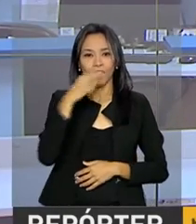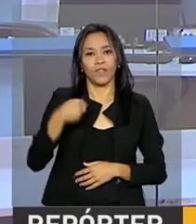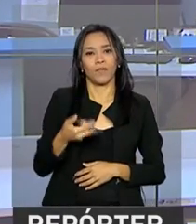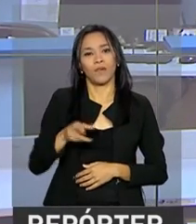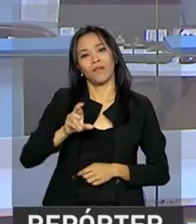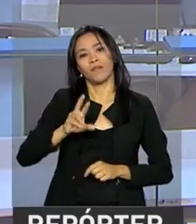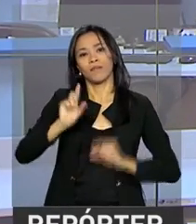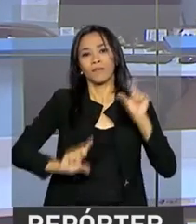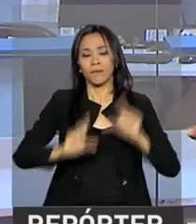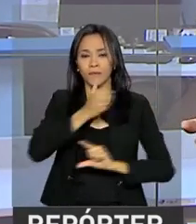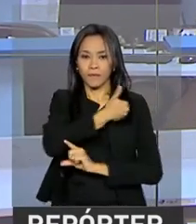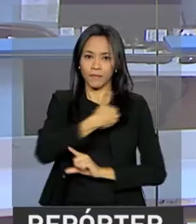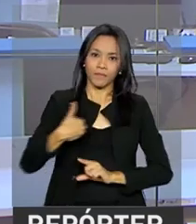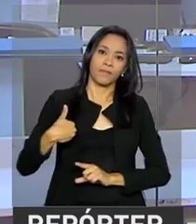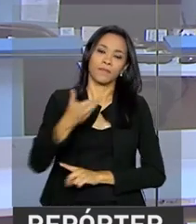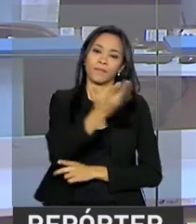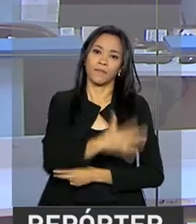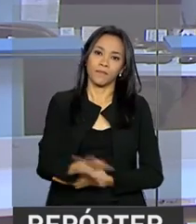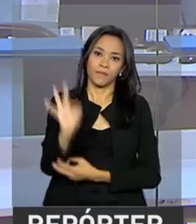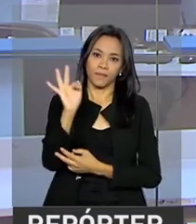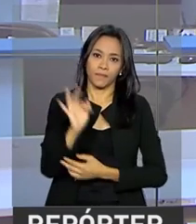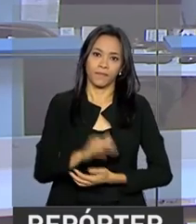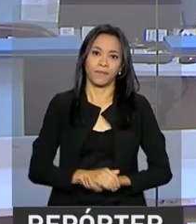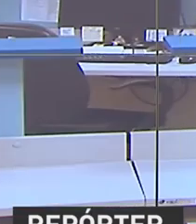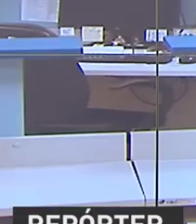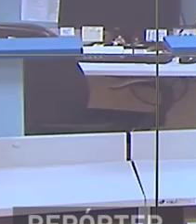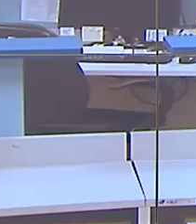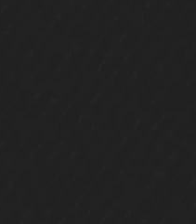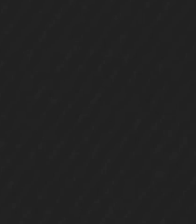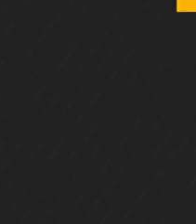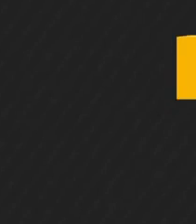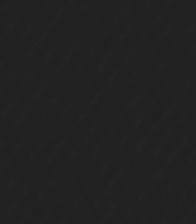aqui na tv nbr a tv do governo federal